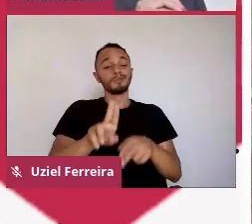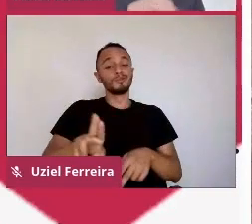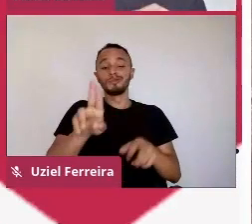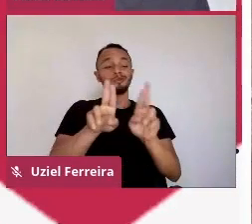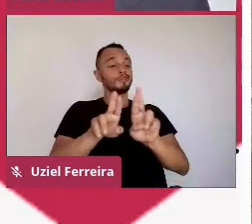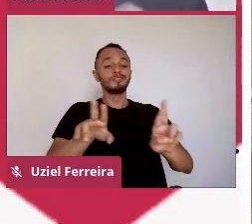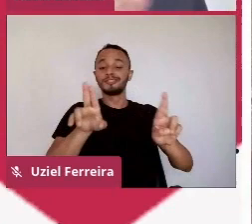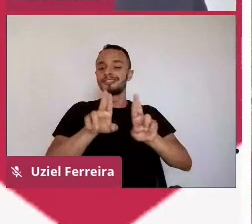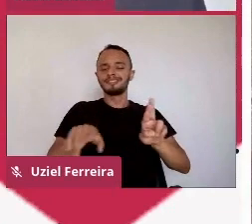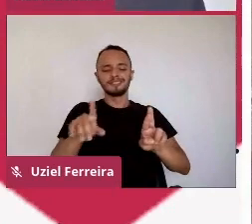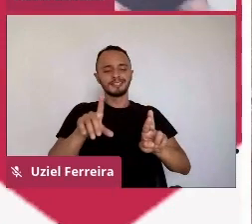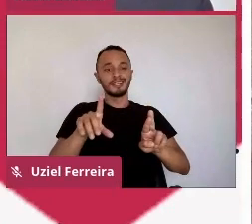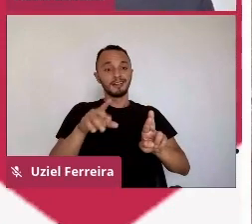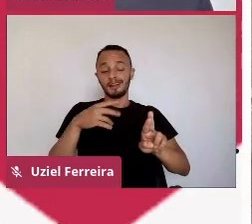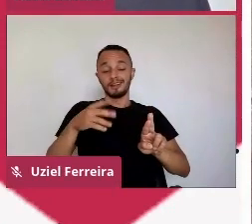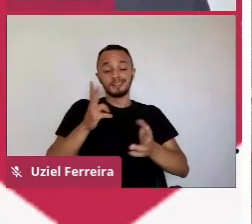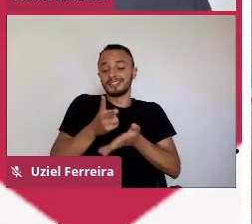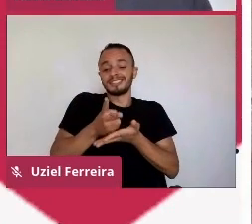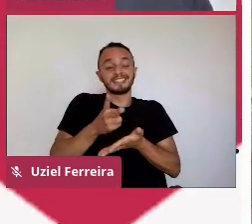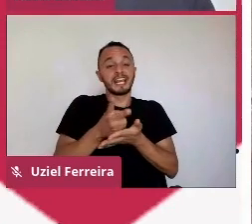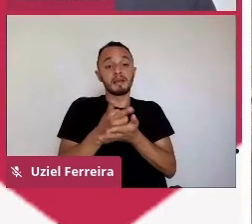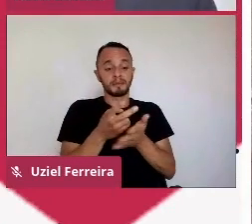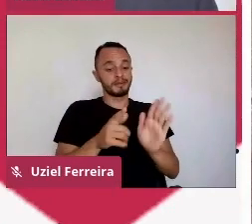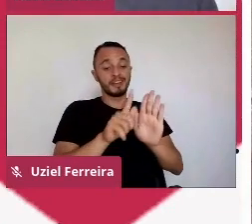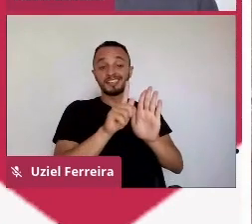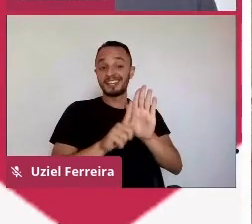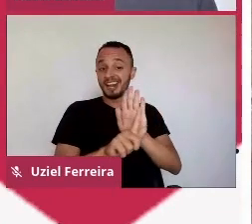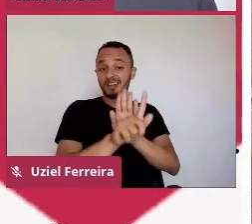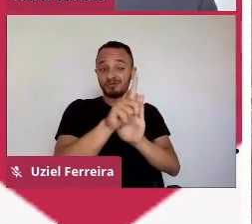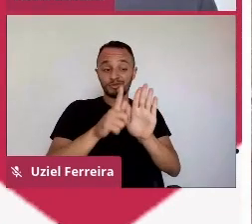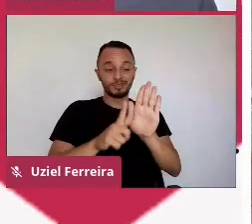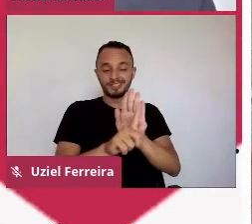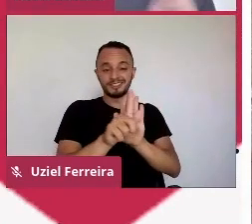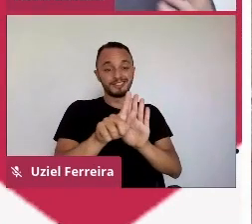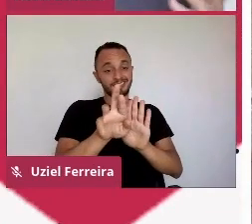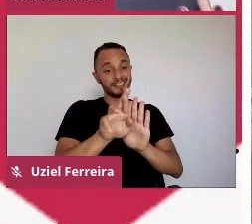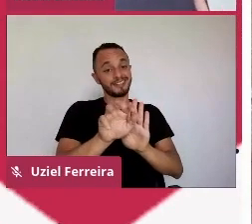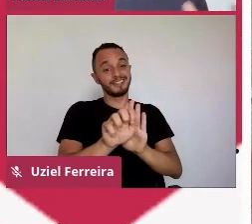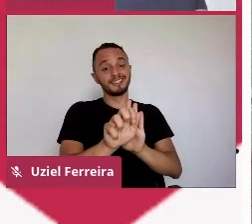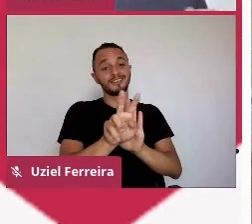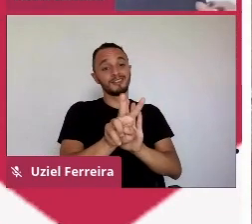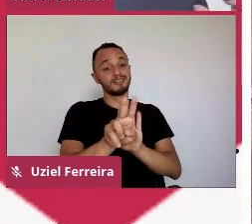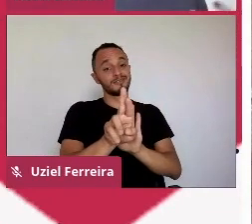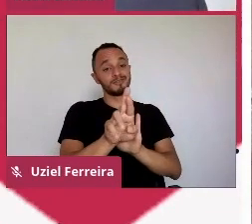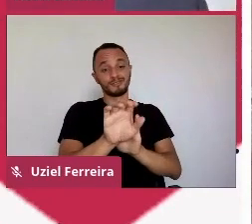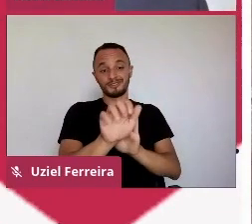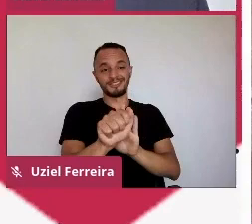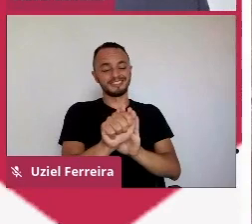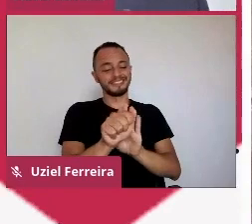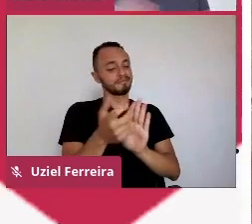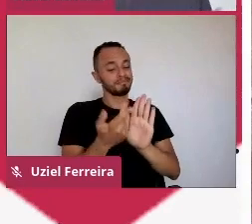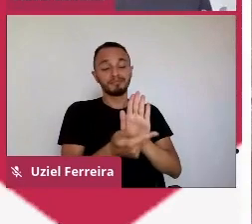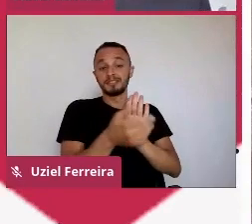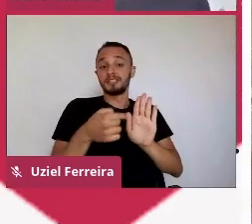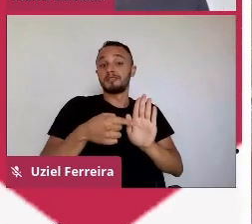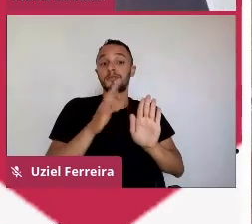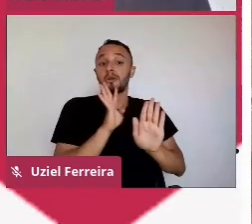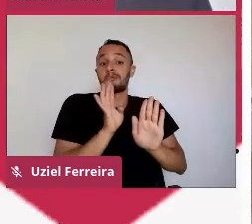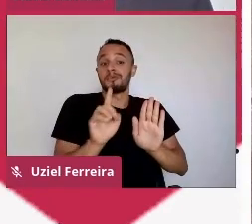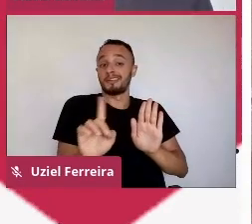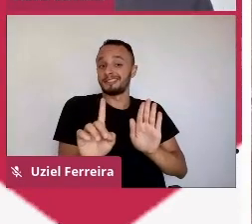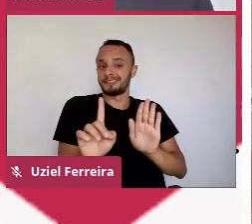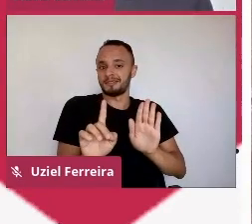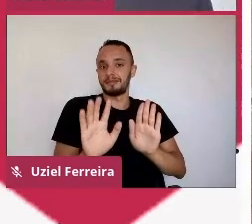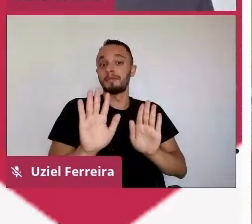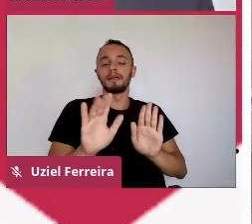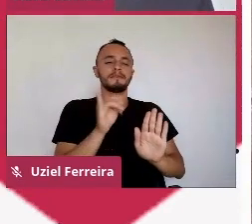estão ali do nosso ladinho, que é a gravura e que a gente não conhece. Por exemplo, aquelas imagens que são feitas para a cédula